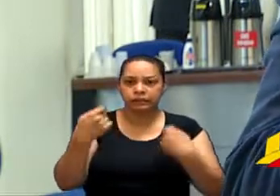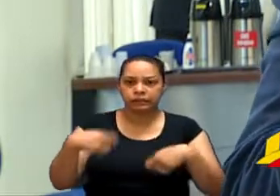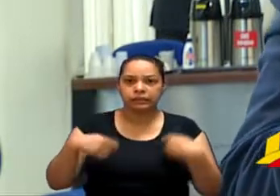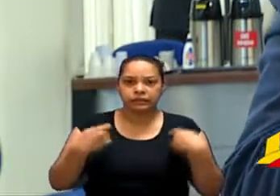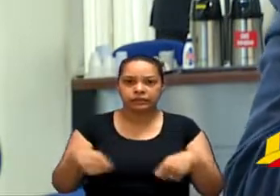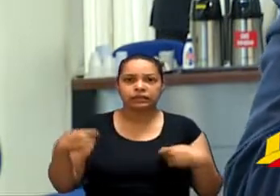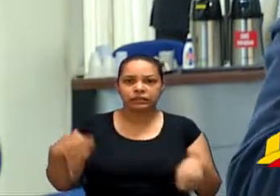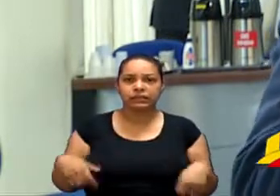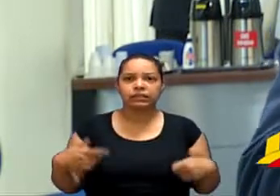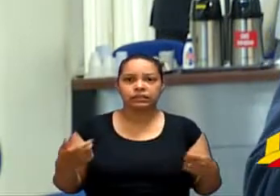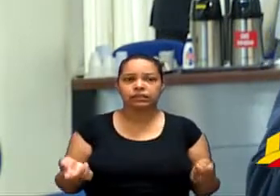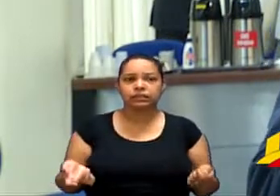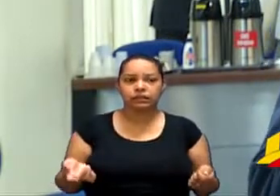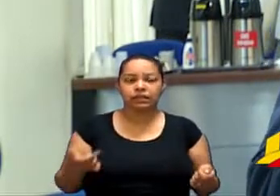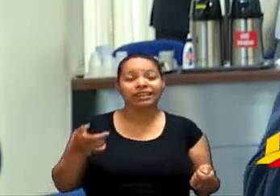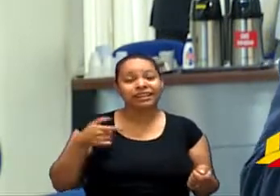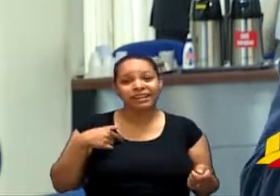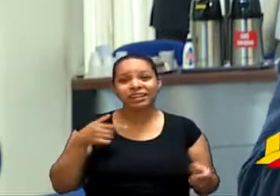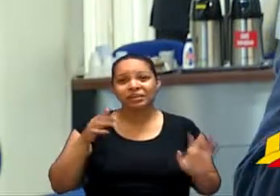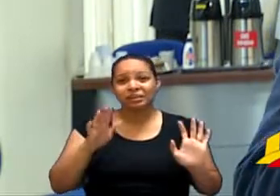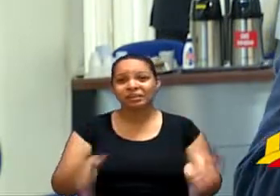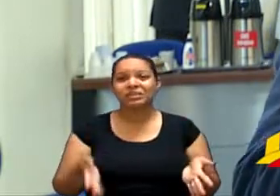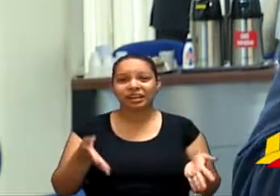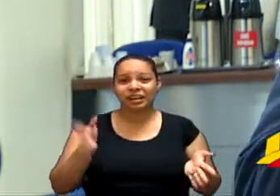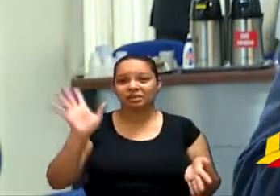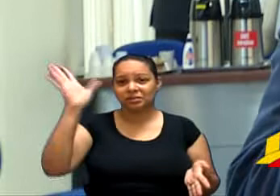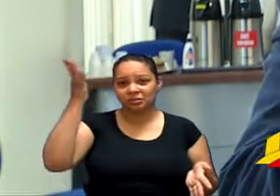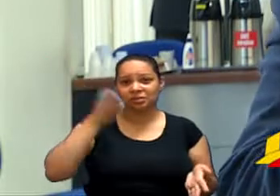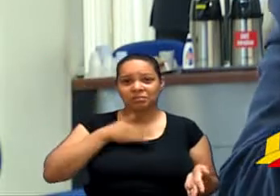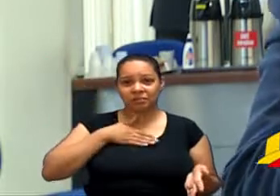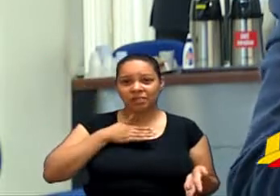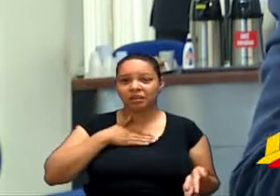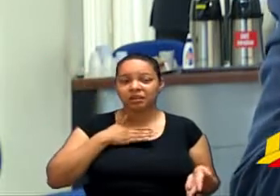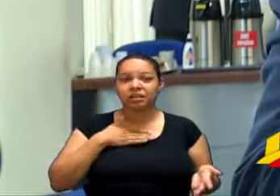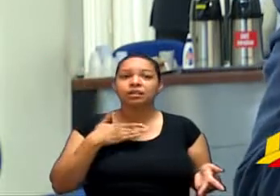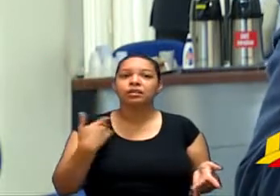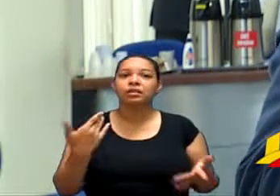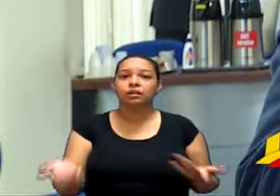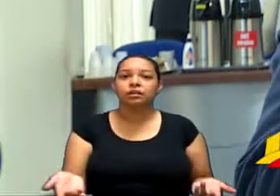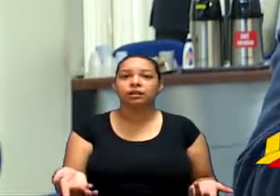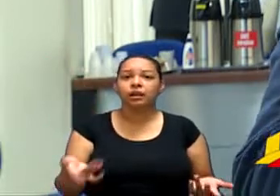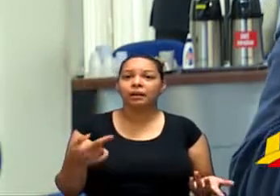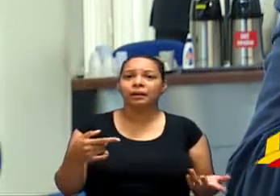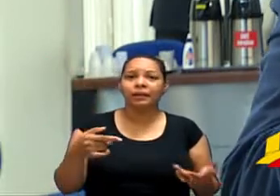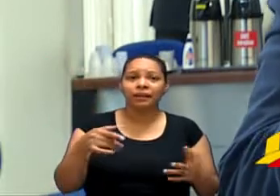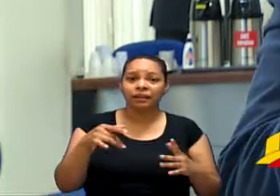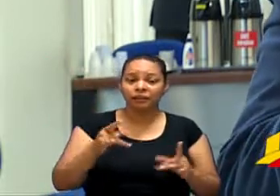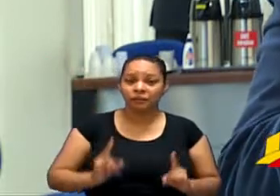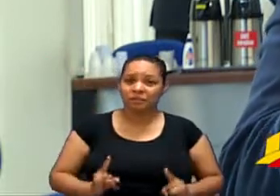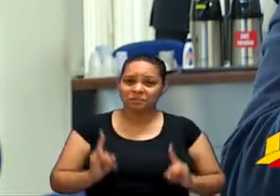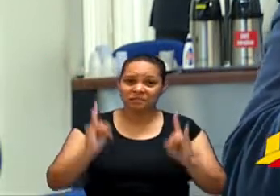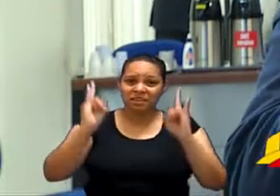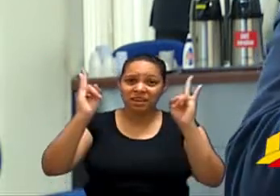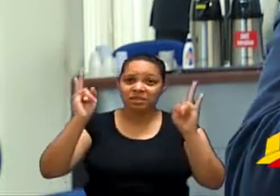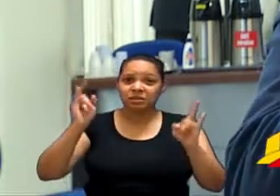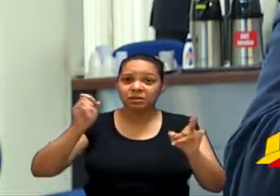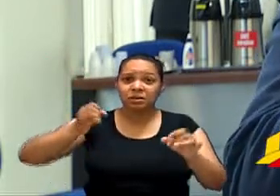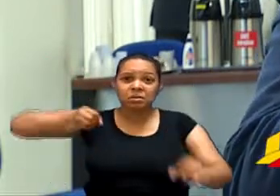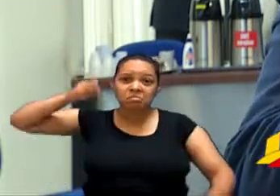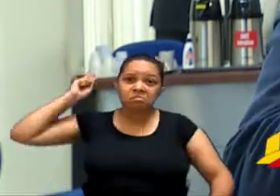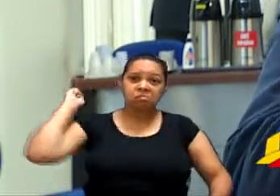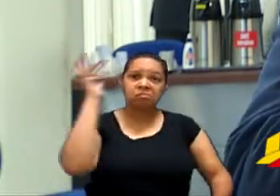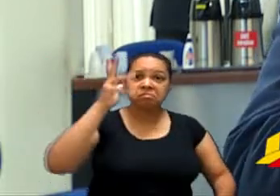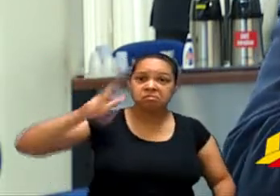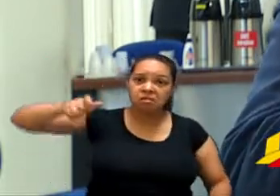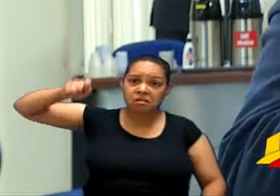eu passei por essa situação num bairro chamado Iporanga ele foi todinho depedrado e o pior que eu fui testemunha